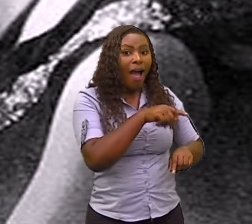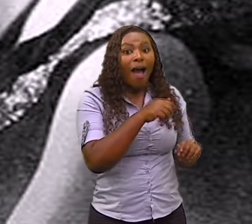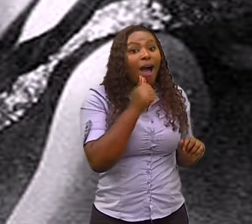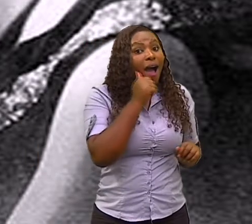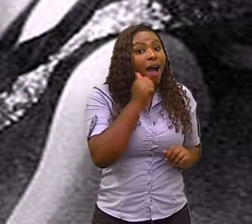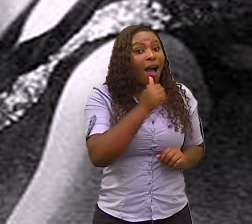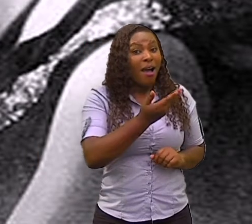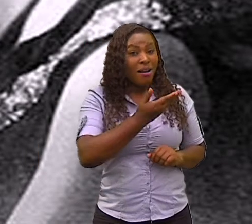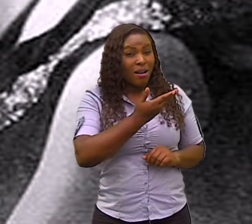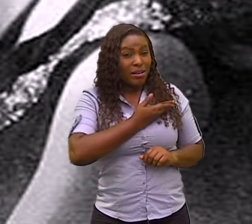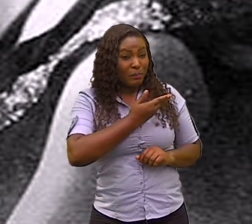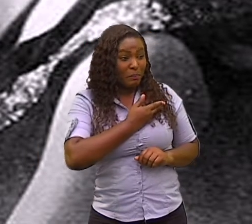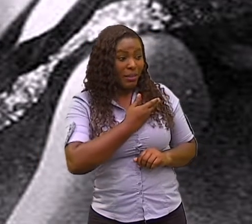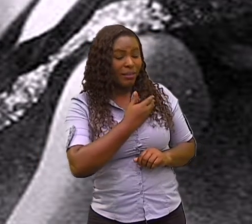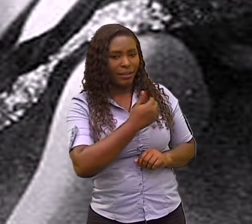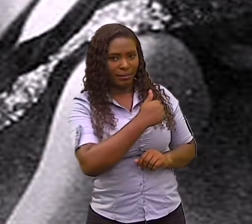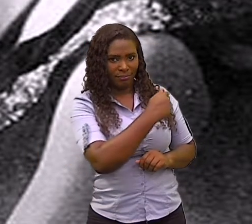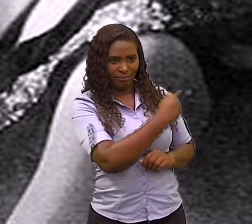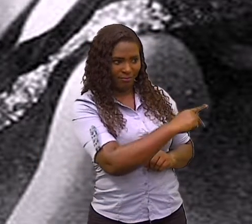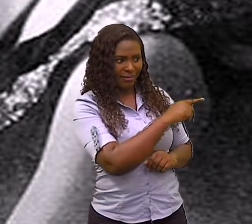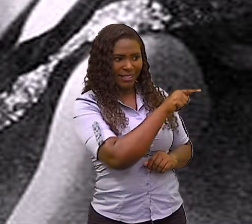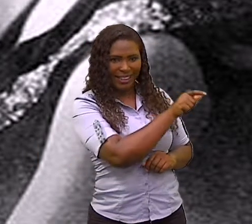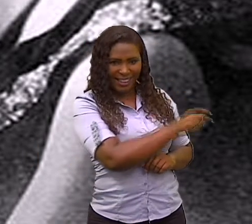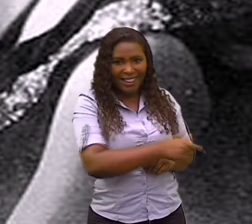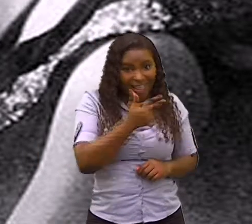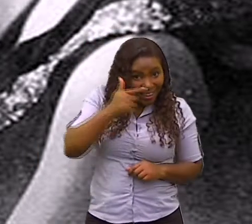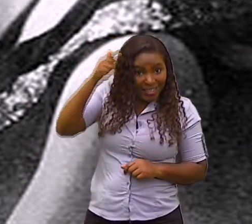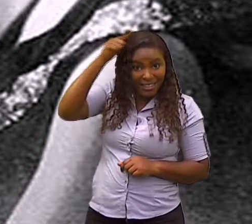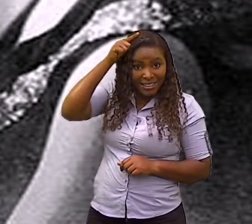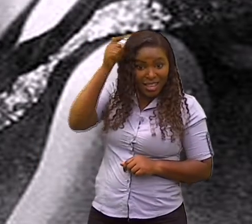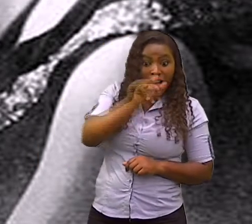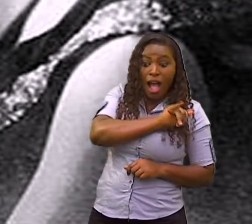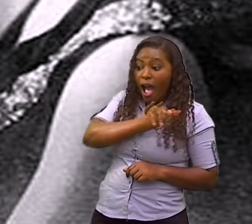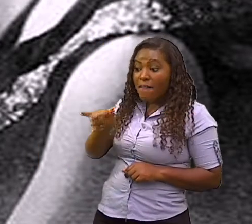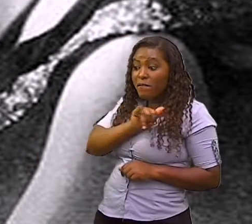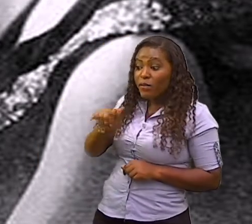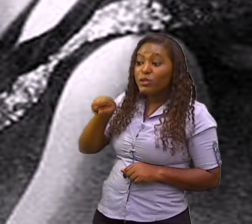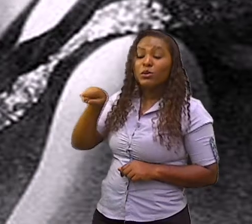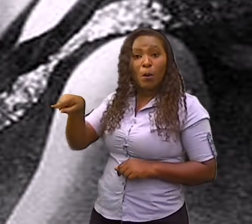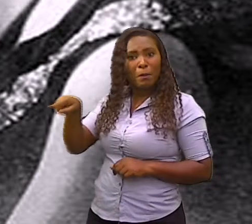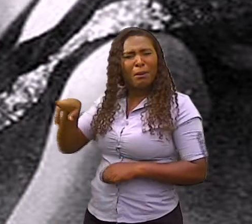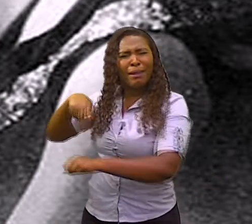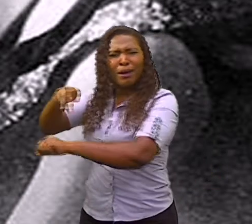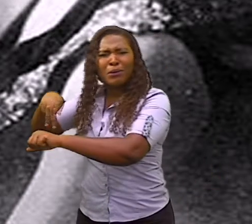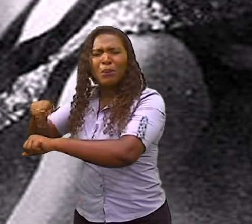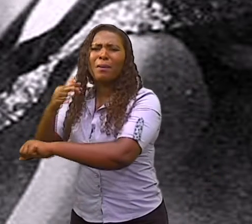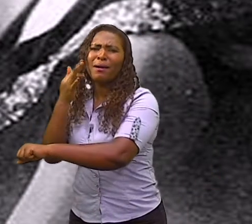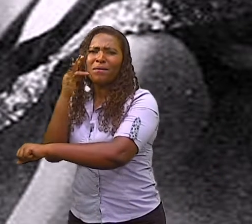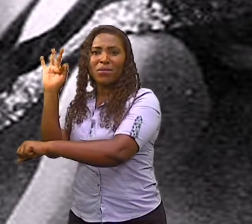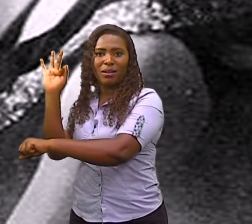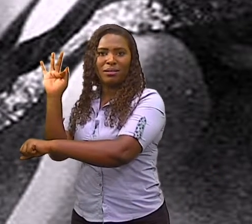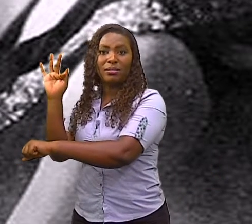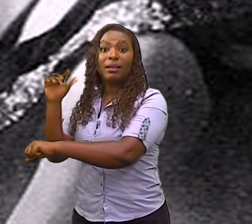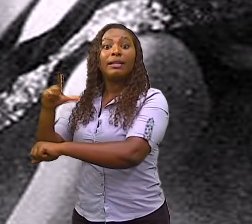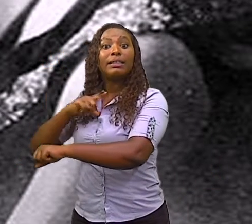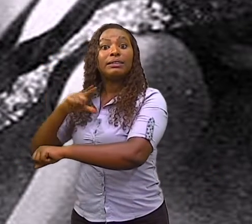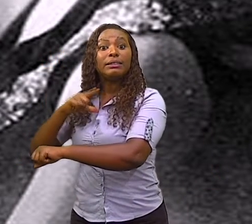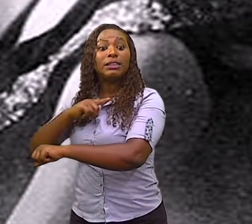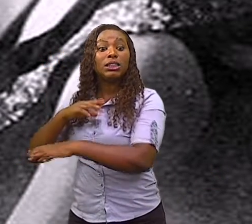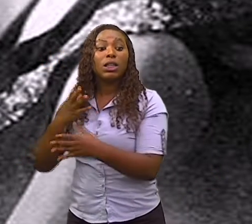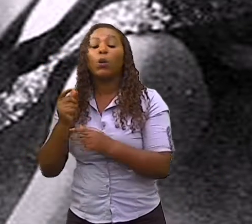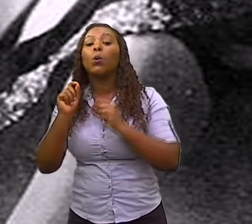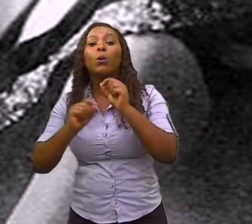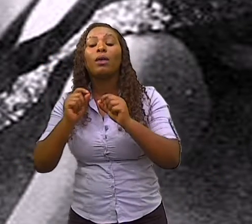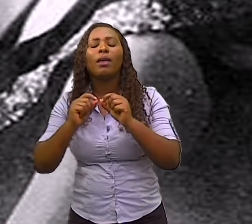introduziu no grupo modernista, e Tarsila começou a namorar o escritor Oswald de Andrade.